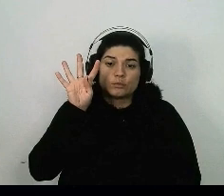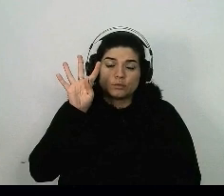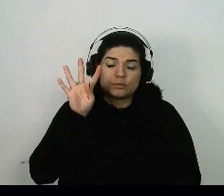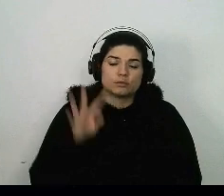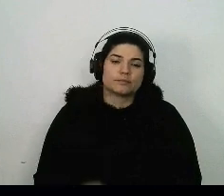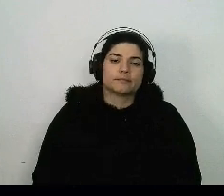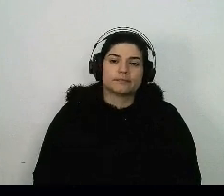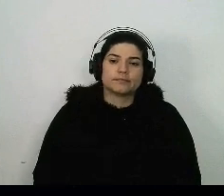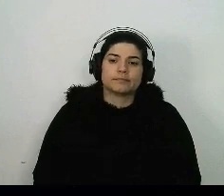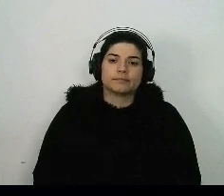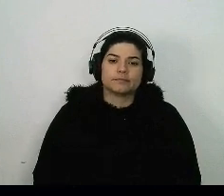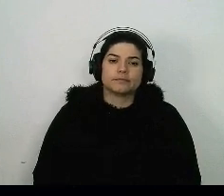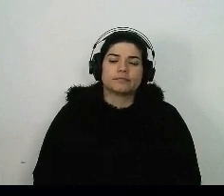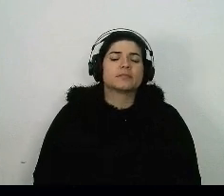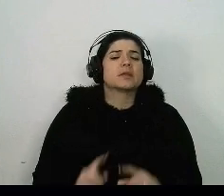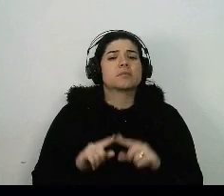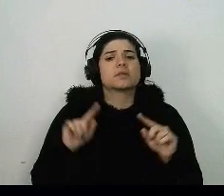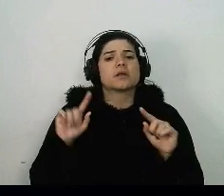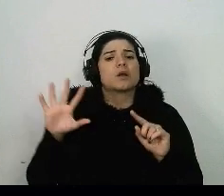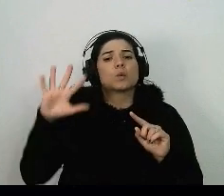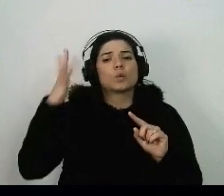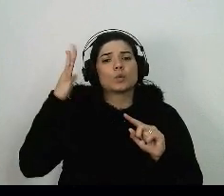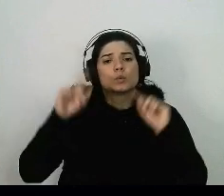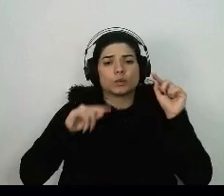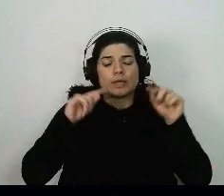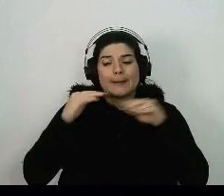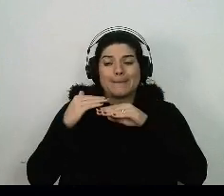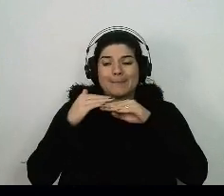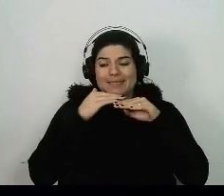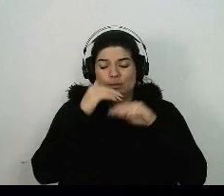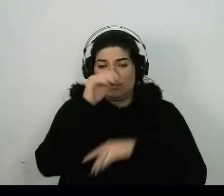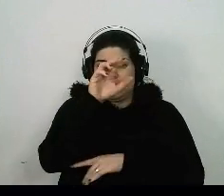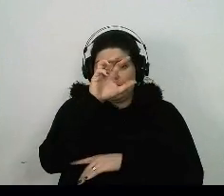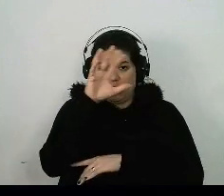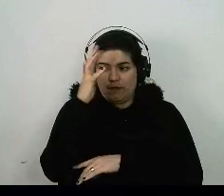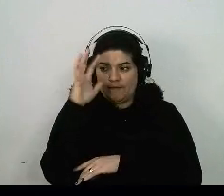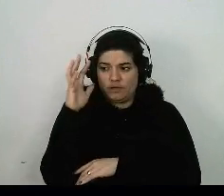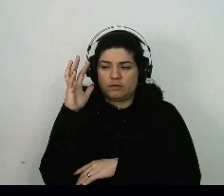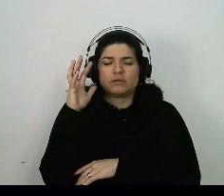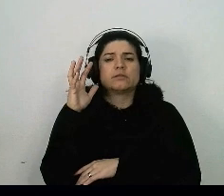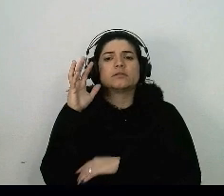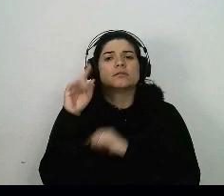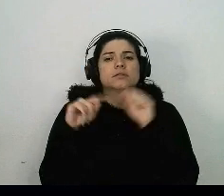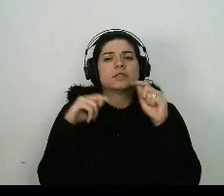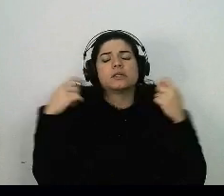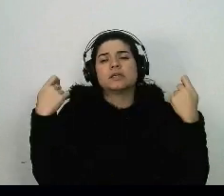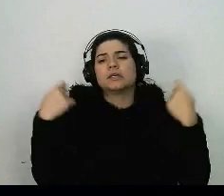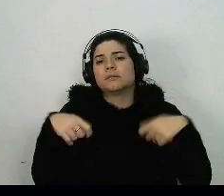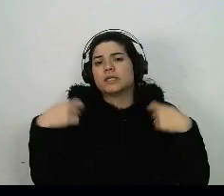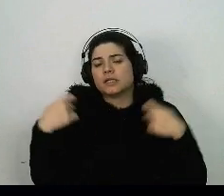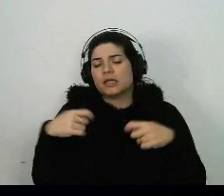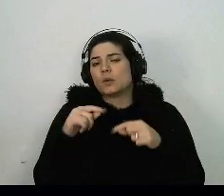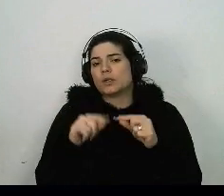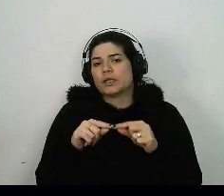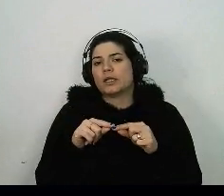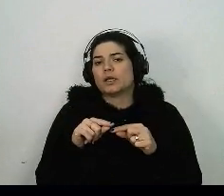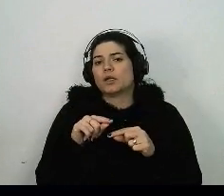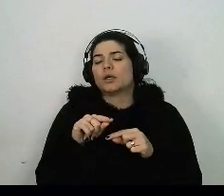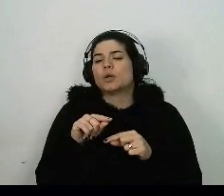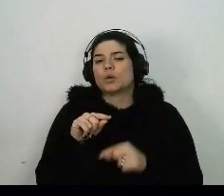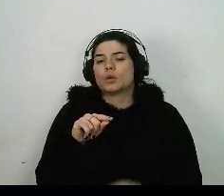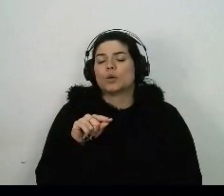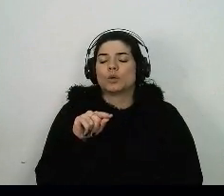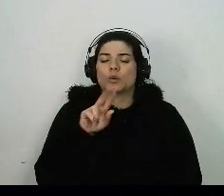E aí, o que acontecia, né? Quando é o padrão de árvore, o Mongo a gente precisava fazer um update com